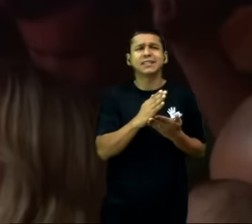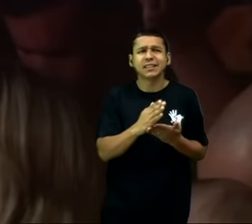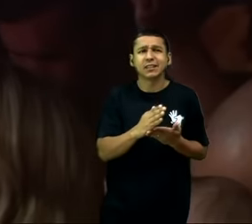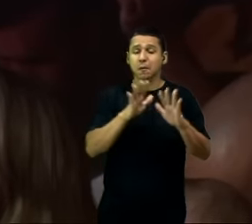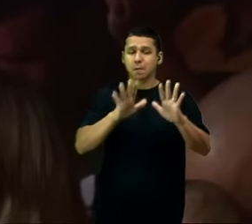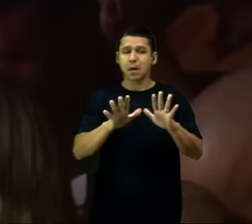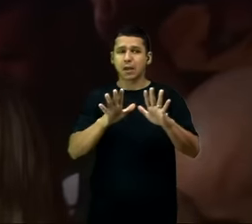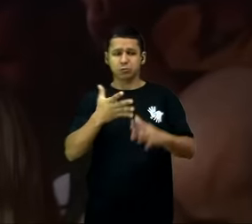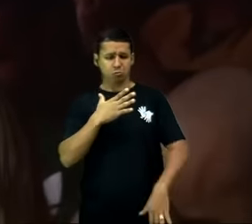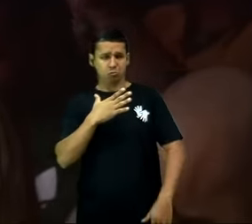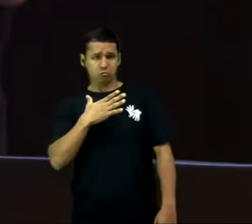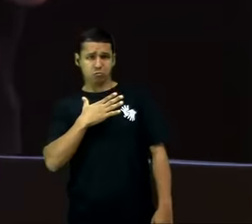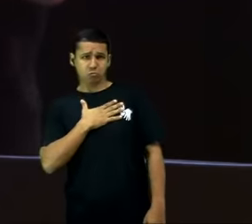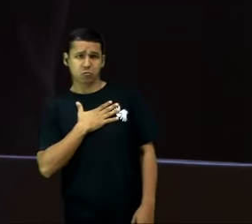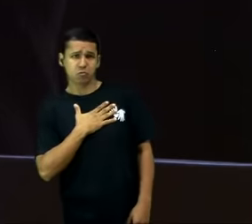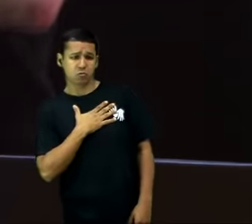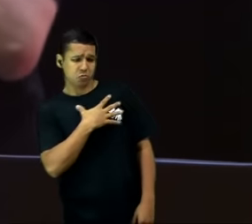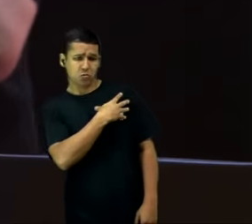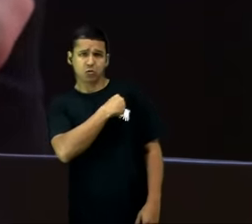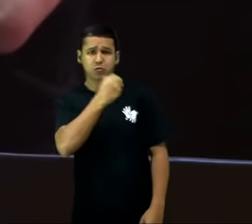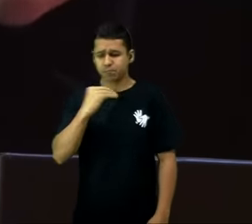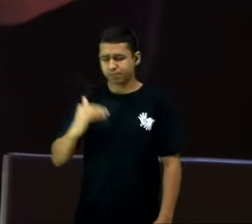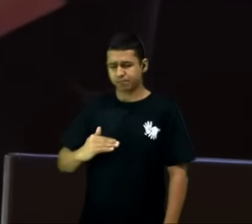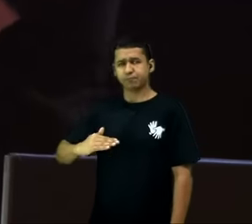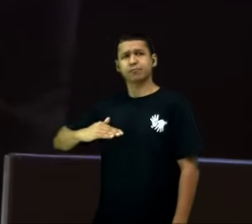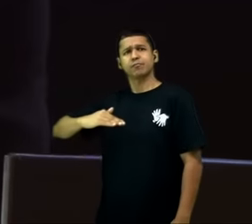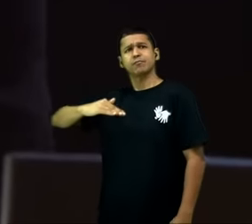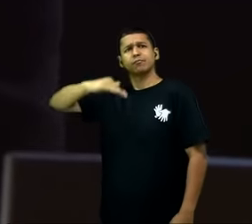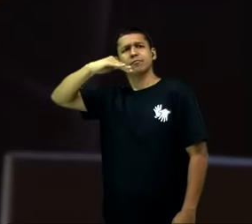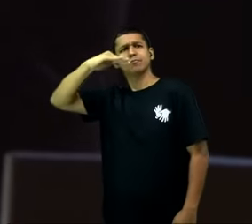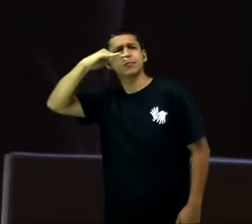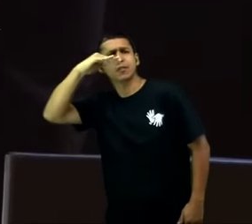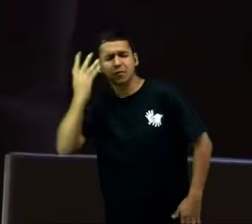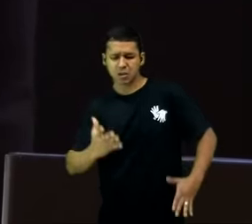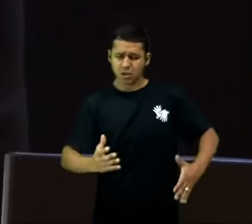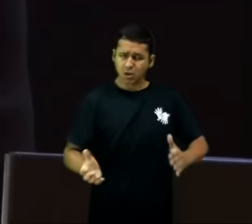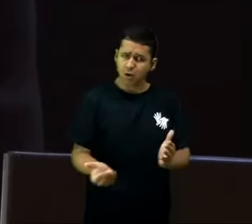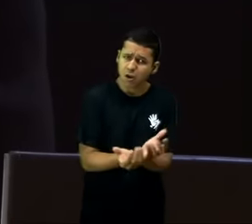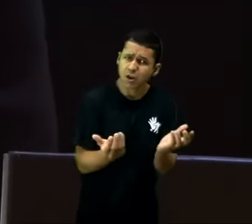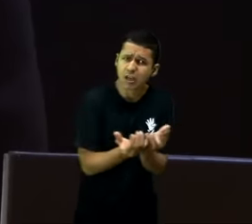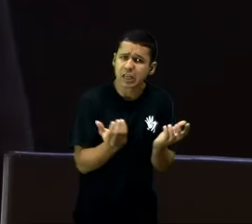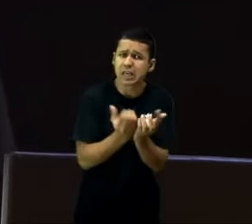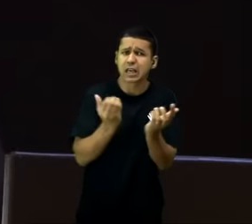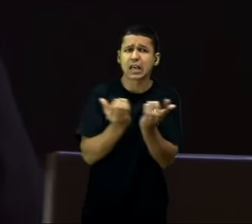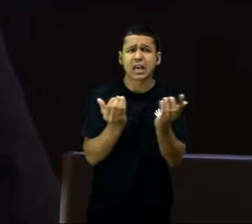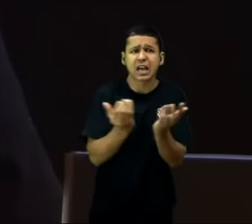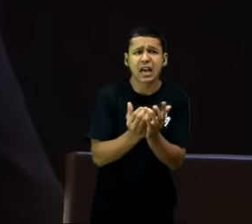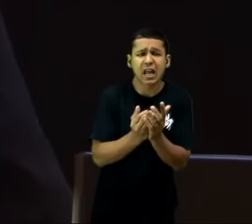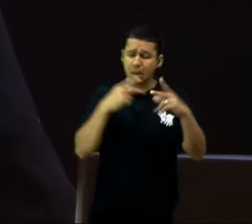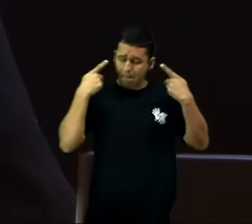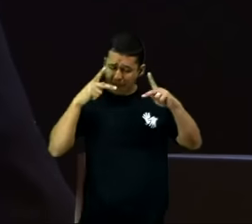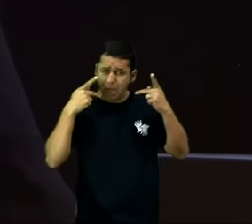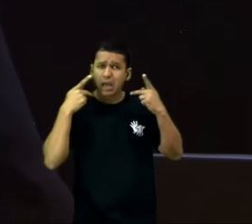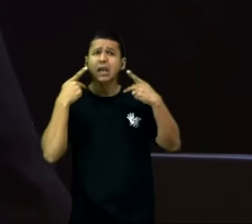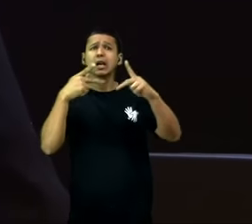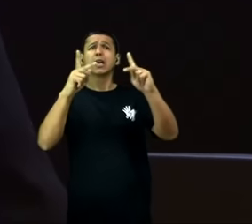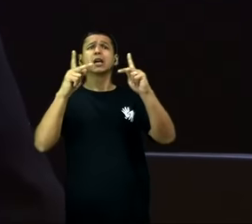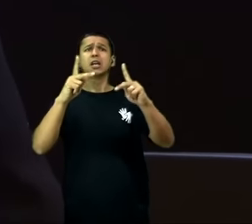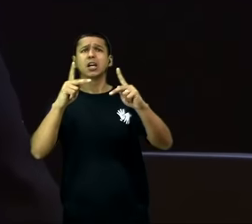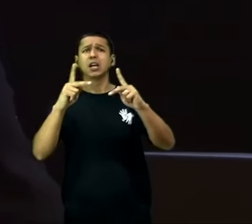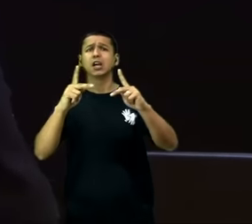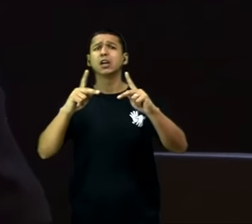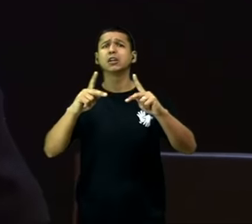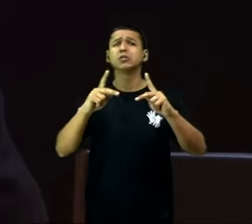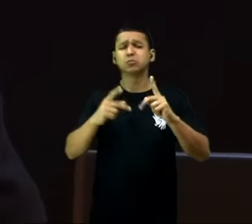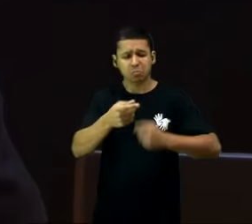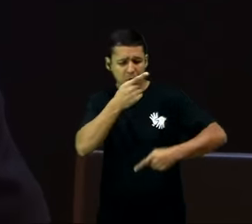mas os meus filhos estão maiores, estão melhores, estão mais crentes, estão mais incendiados, estão impactando. Talvez não vai ser você, mas as suas gerações,